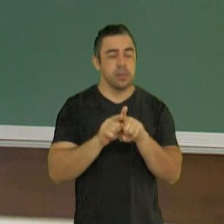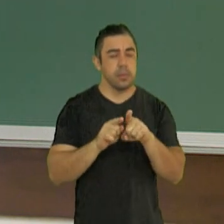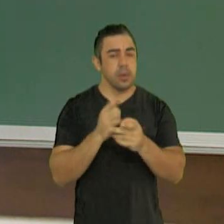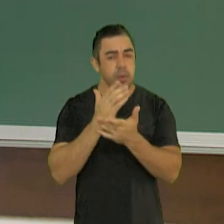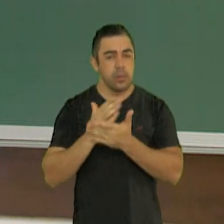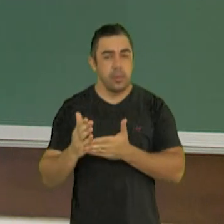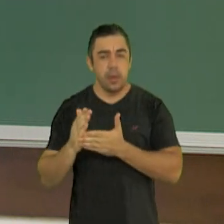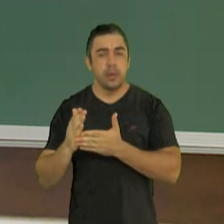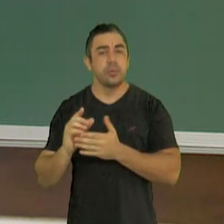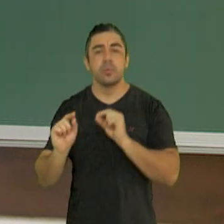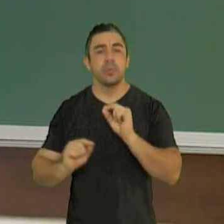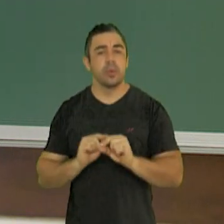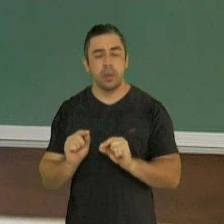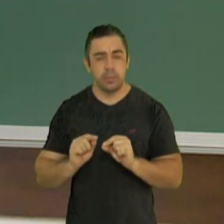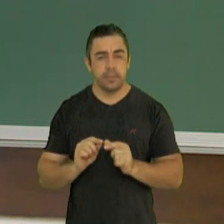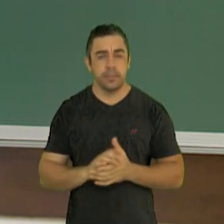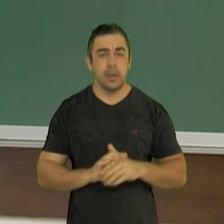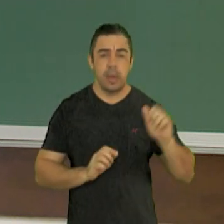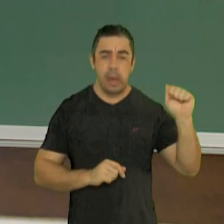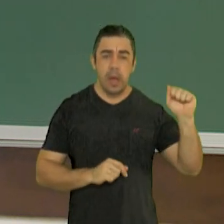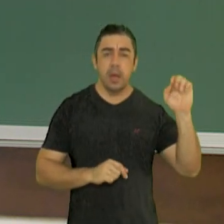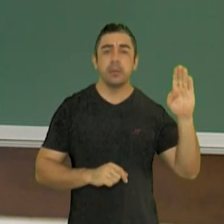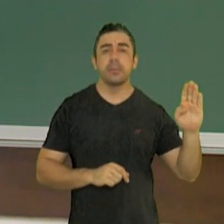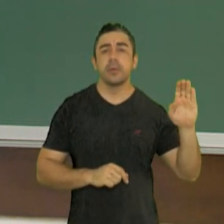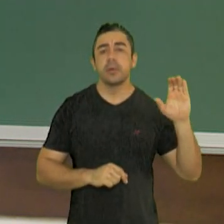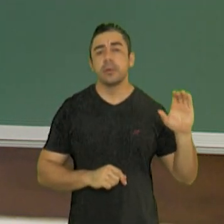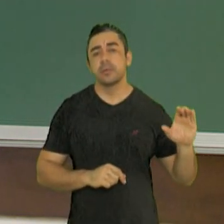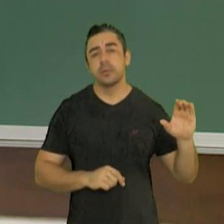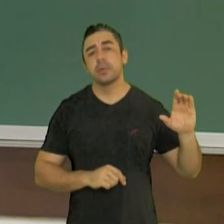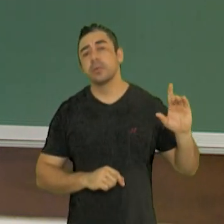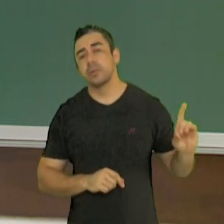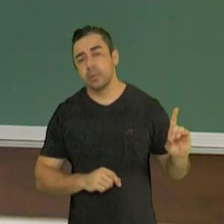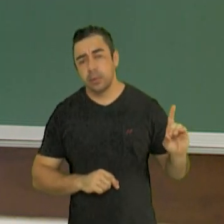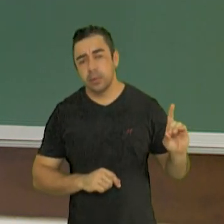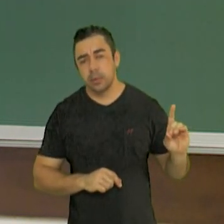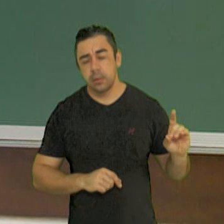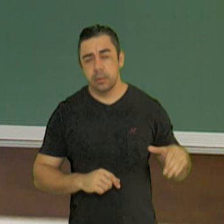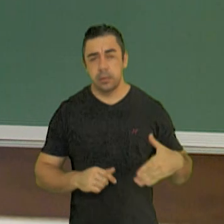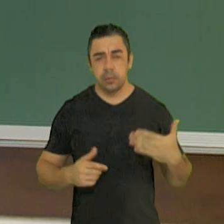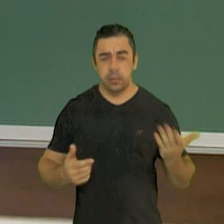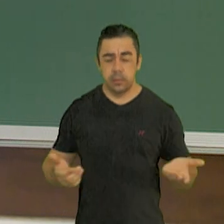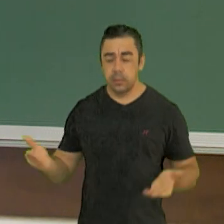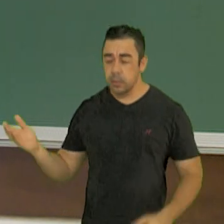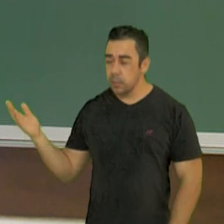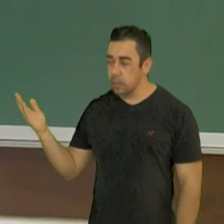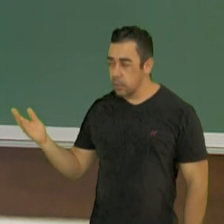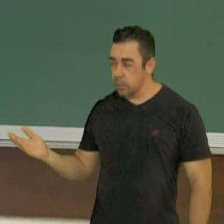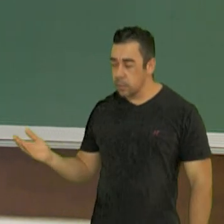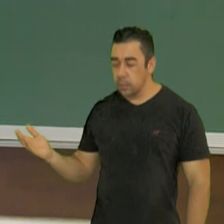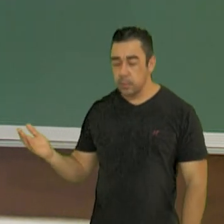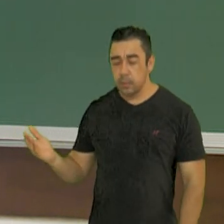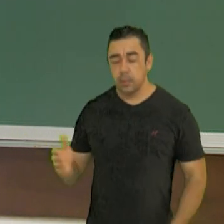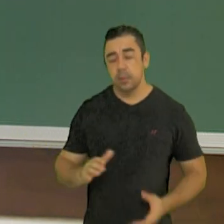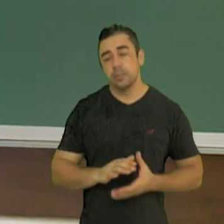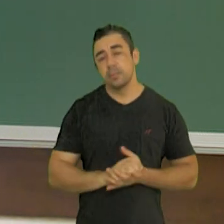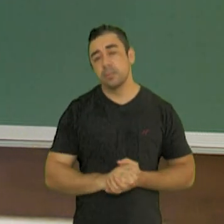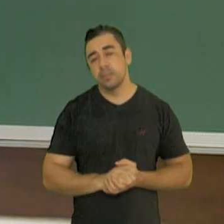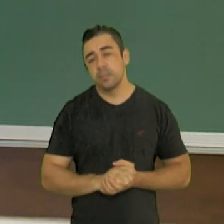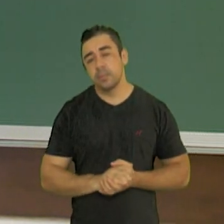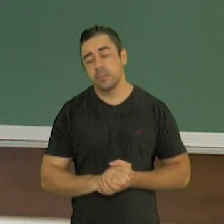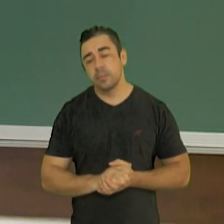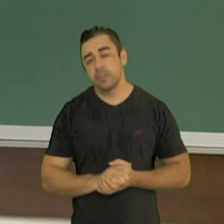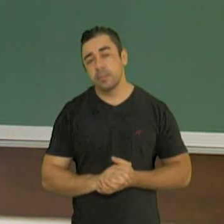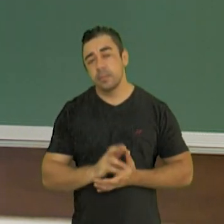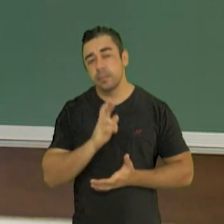início com o fim da Guerra Fria, com a Terceira Revolução Industrial, com a Primeira Revolução Industrial ou com o início da Segunda